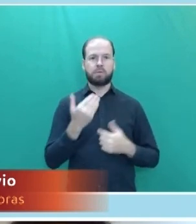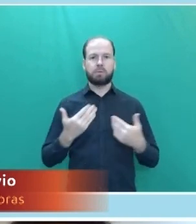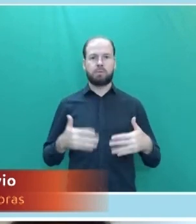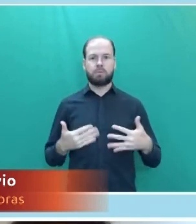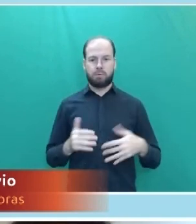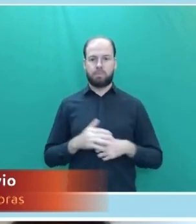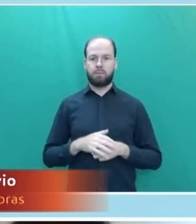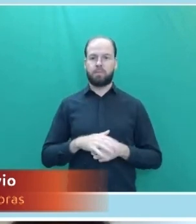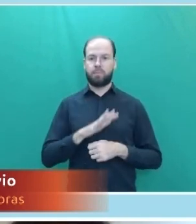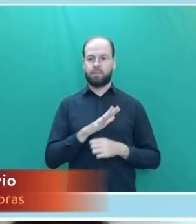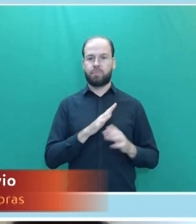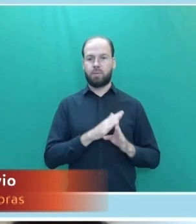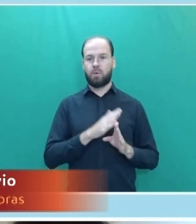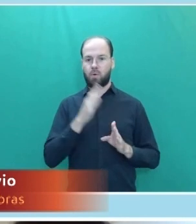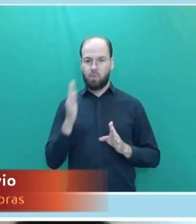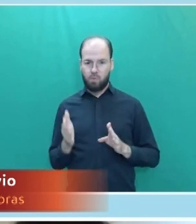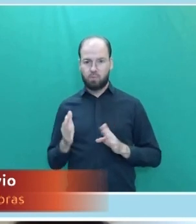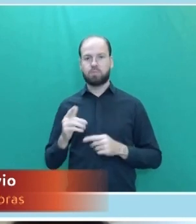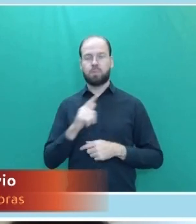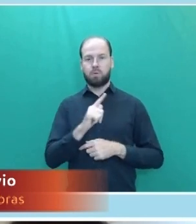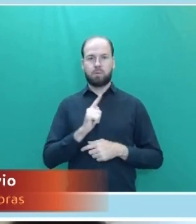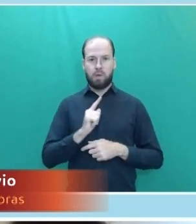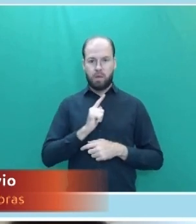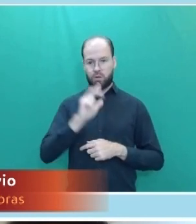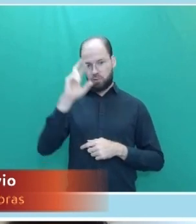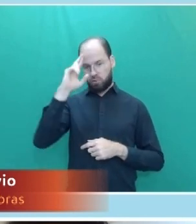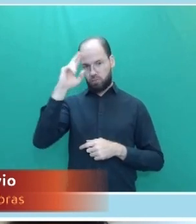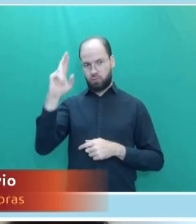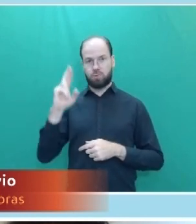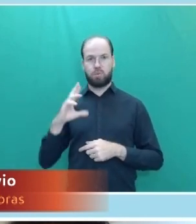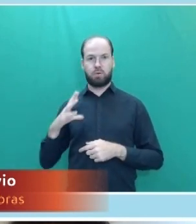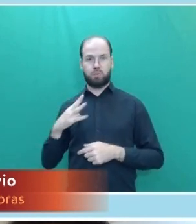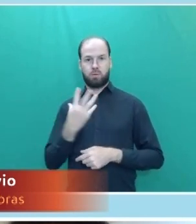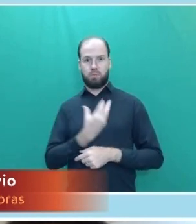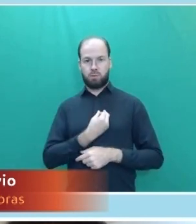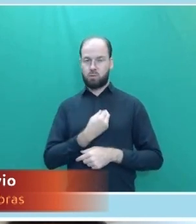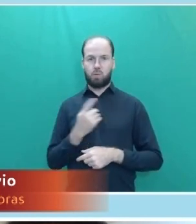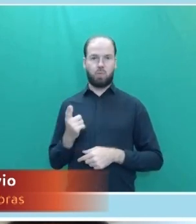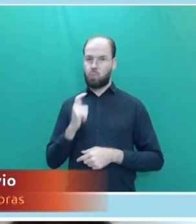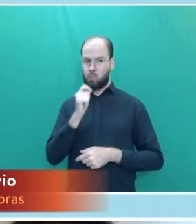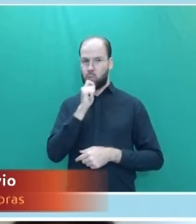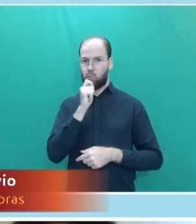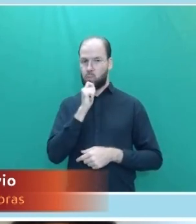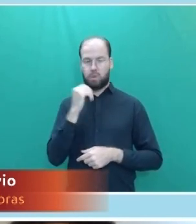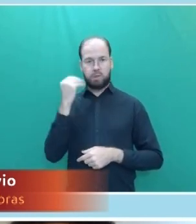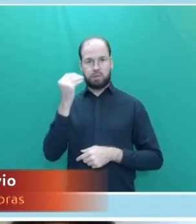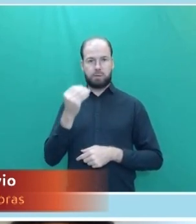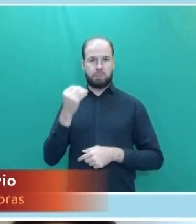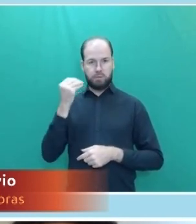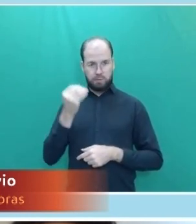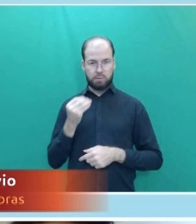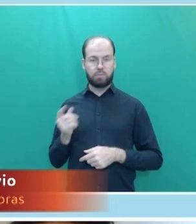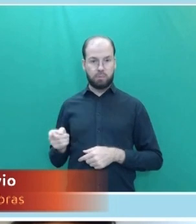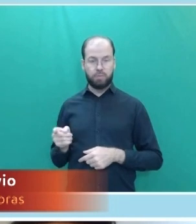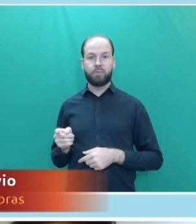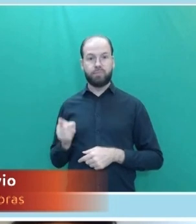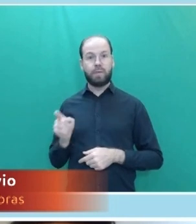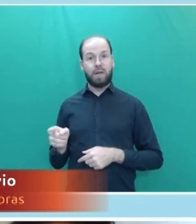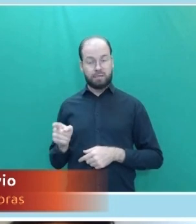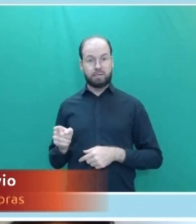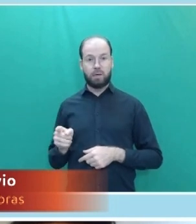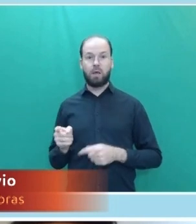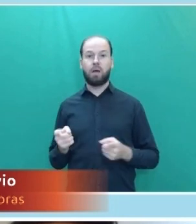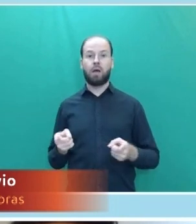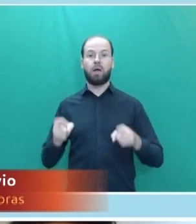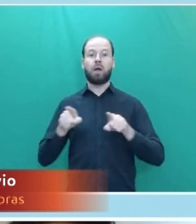e no outro lado você tem um diretor, uma diretora trans, que não tem tanta experiência, de repente esse casamento